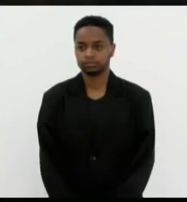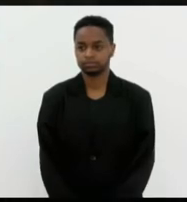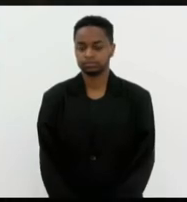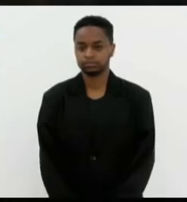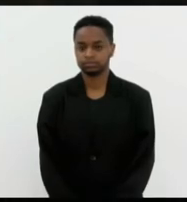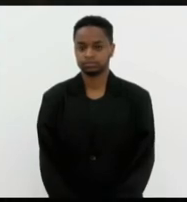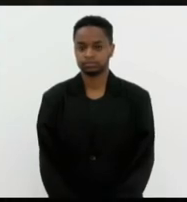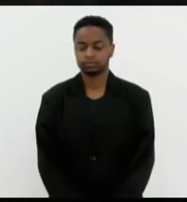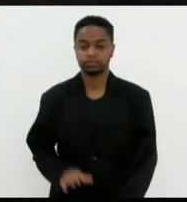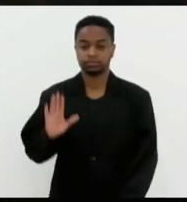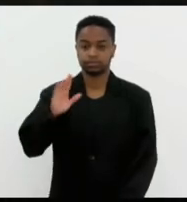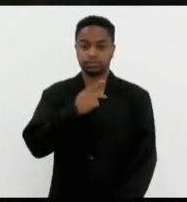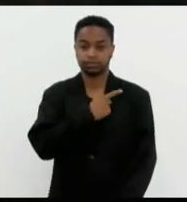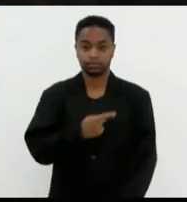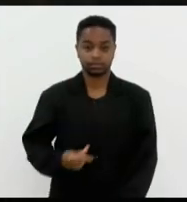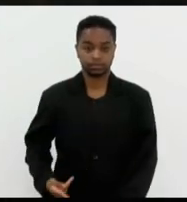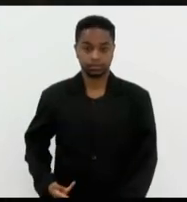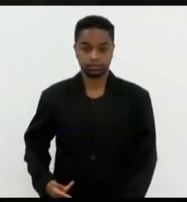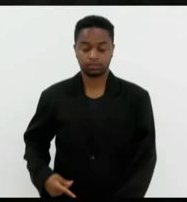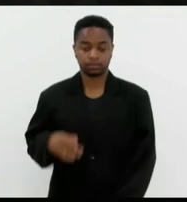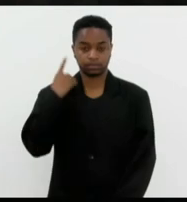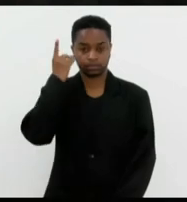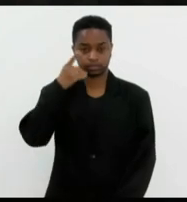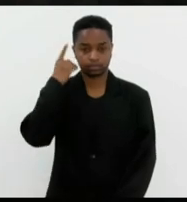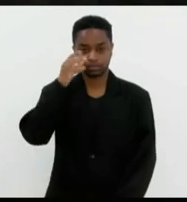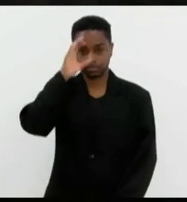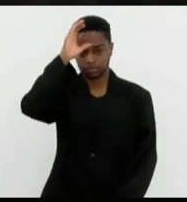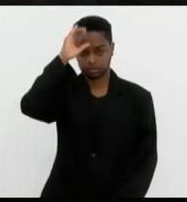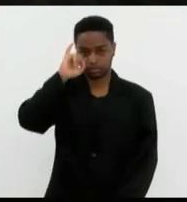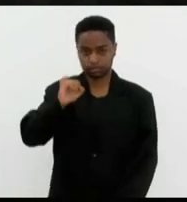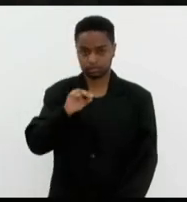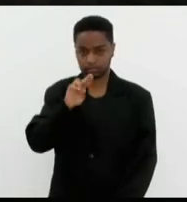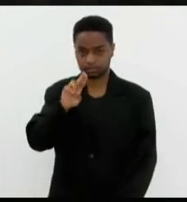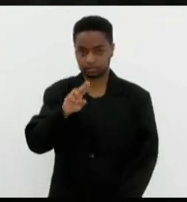Senhora Presidente, deputada Tia Ju,